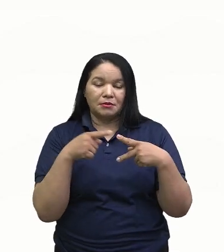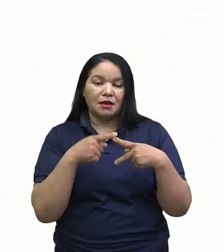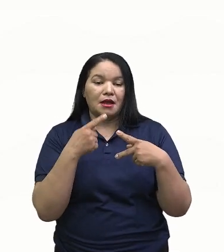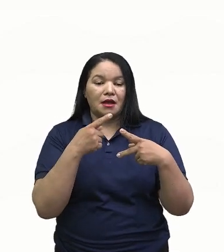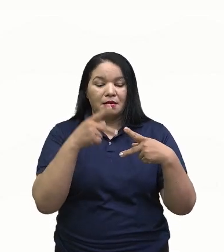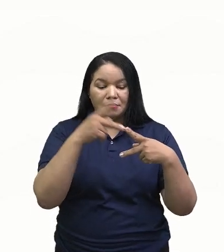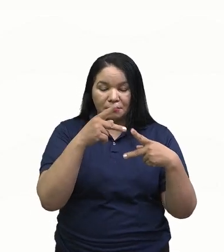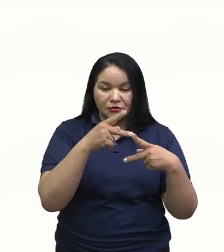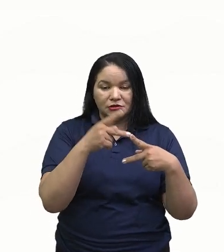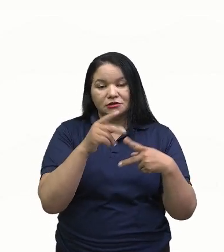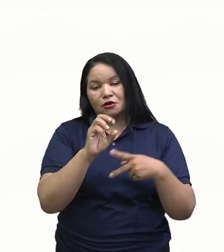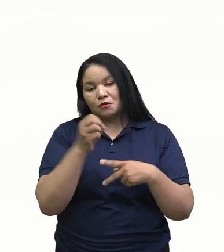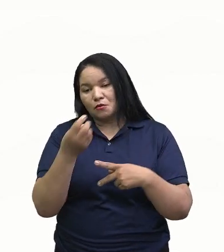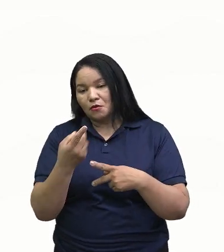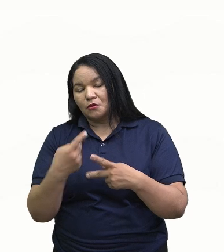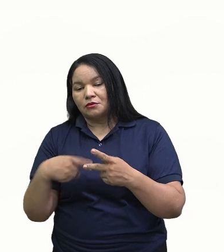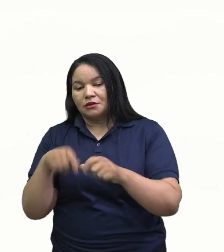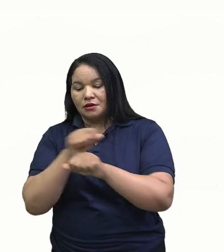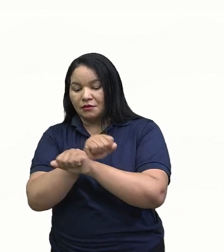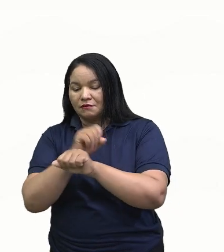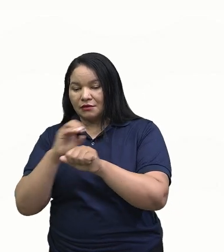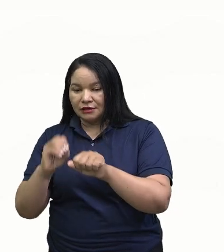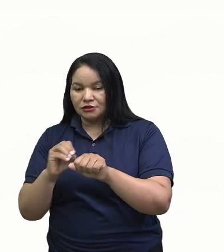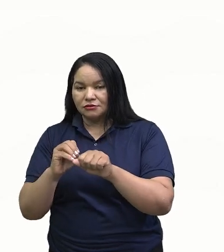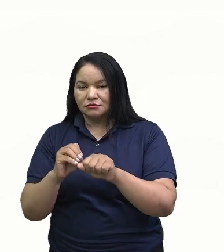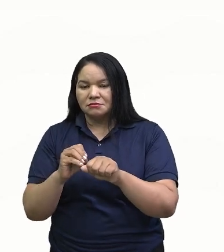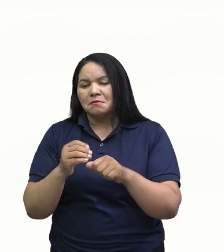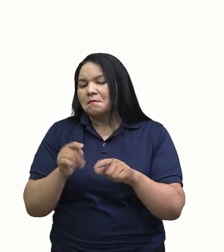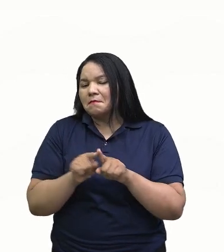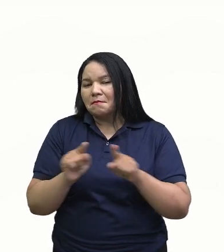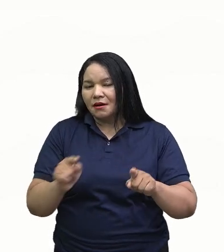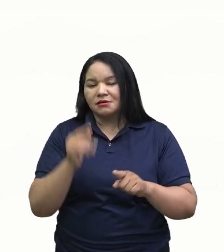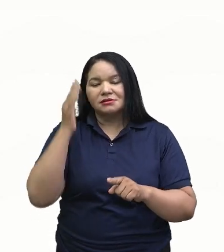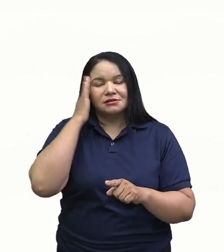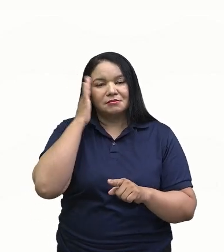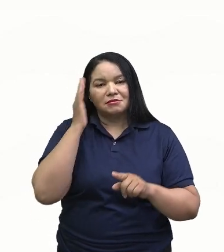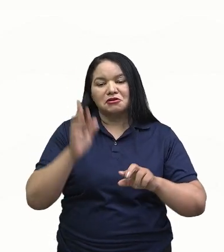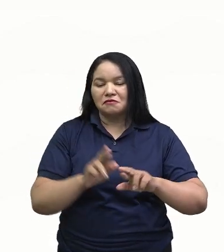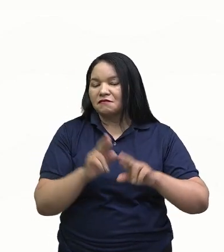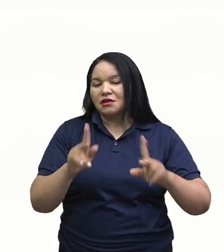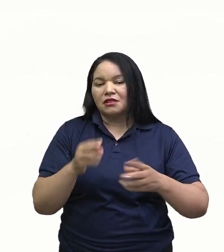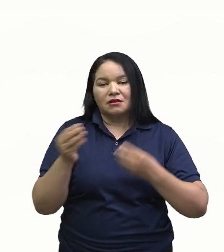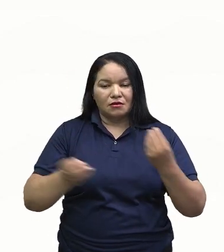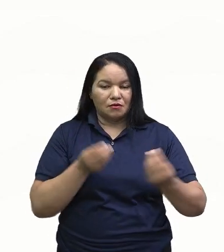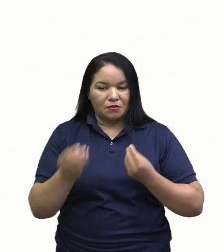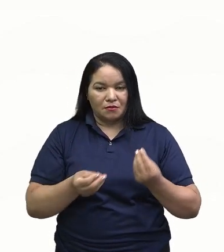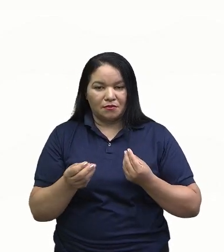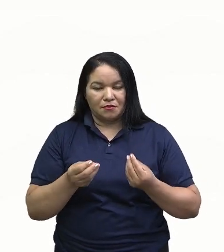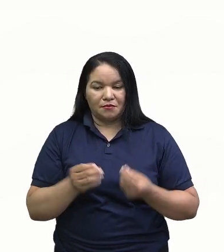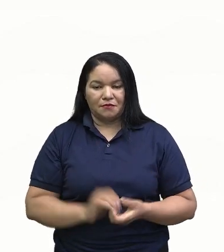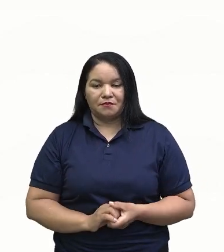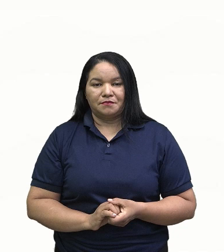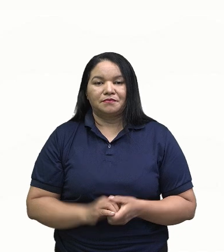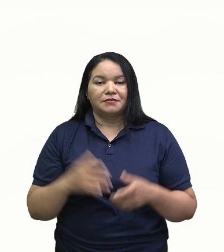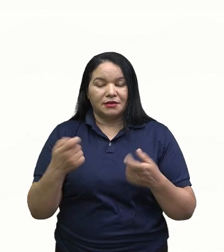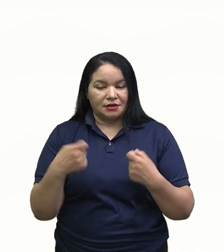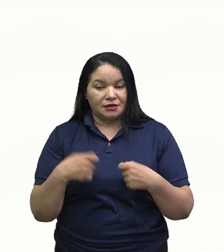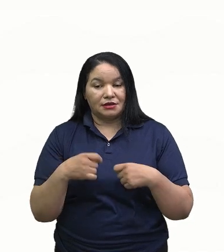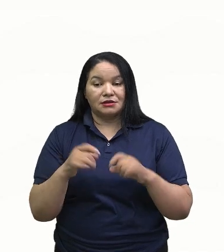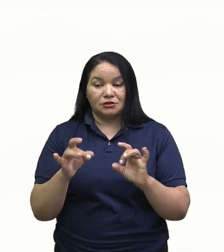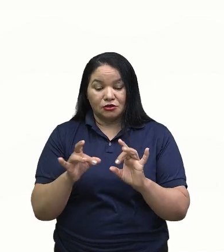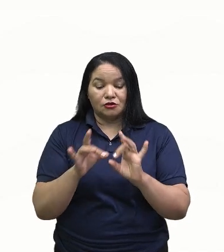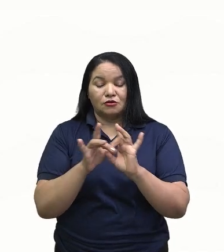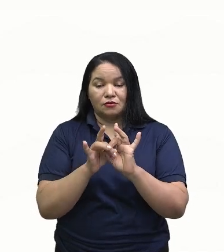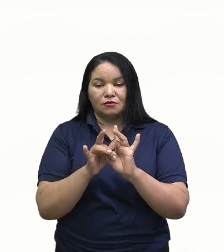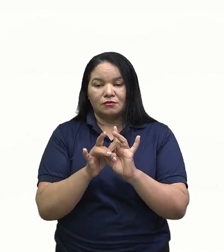ser um artigo. Então, como é que a gente vai saber diferenciar, né? Então, tem que haver o encontro